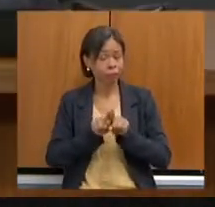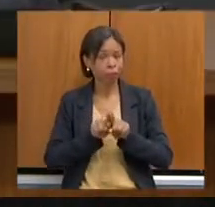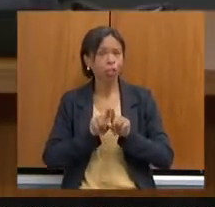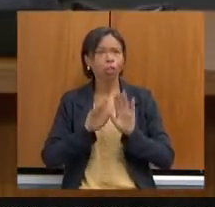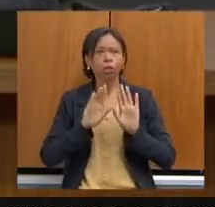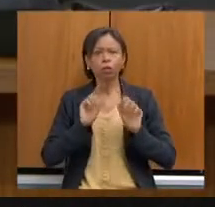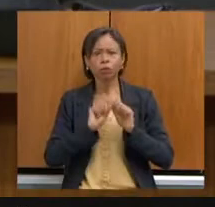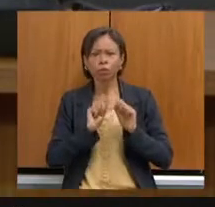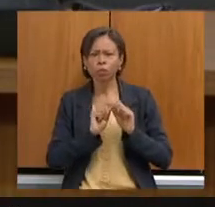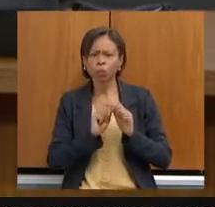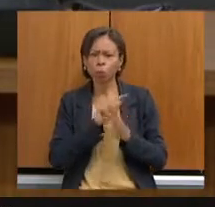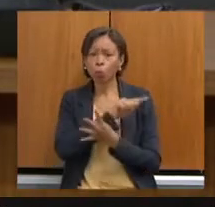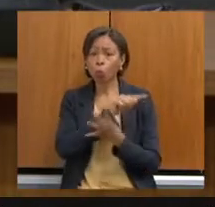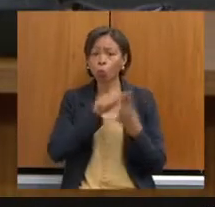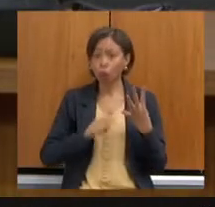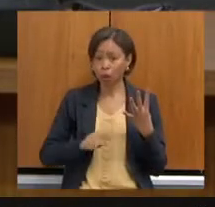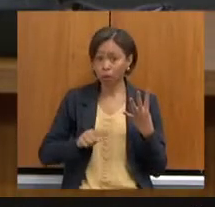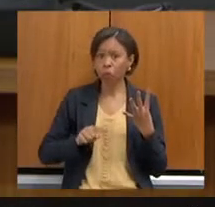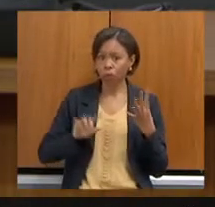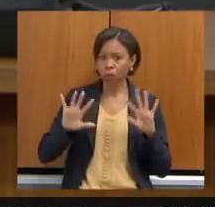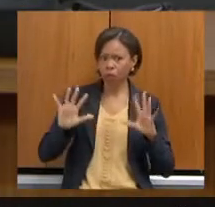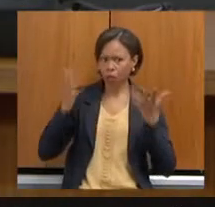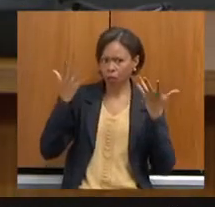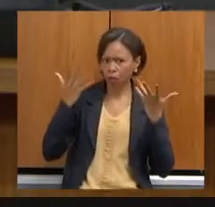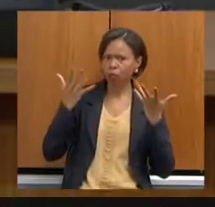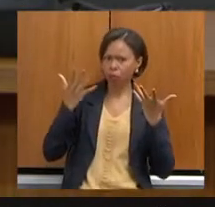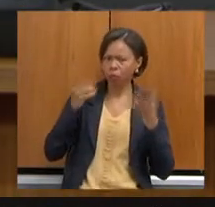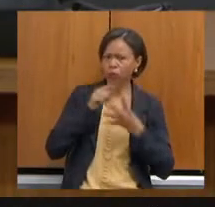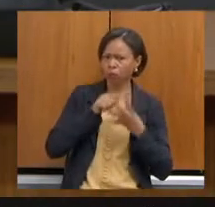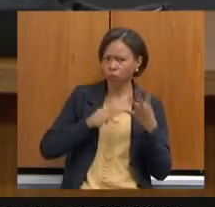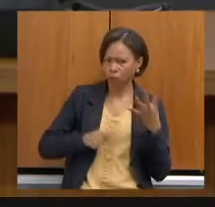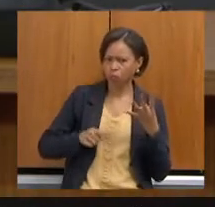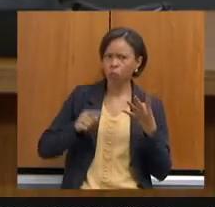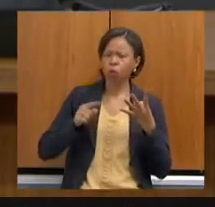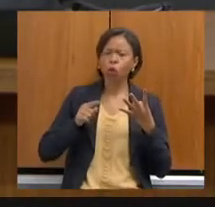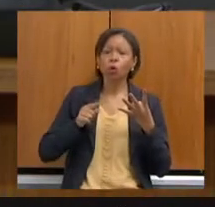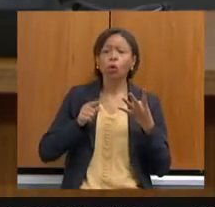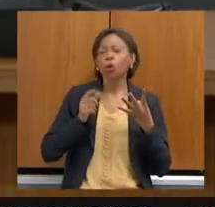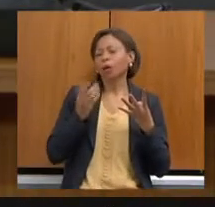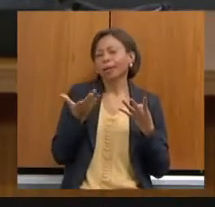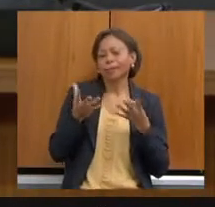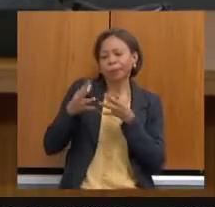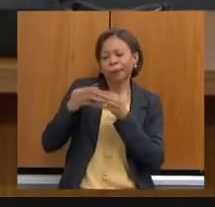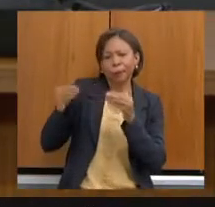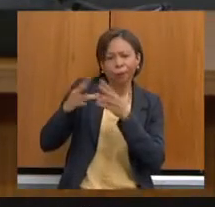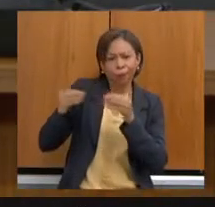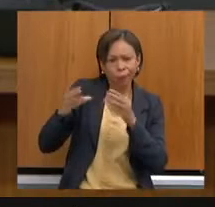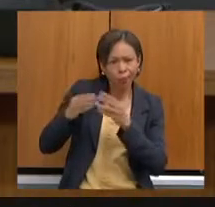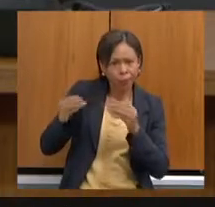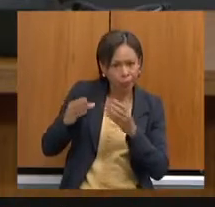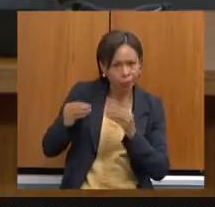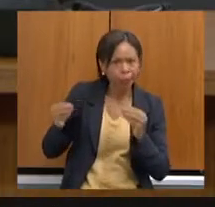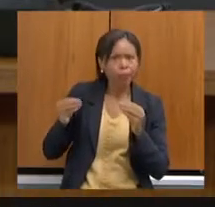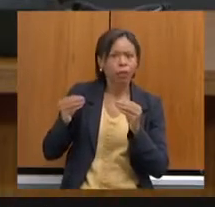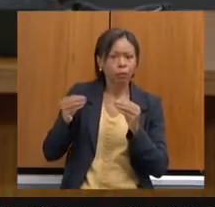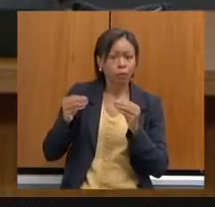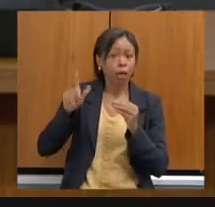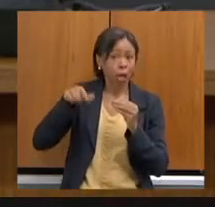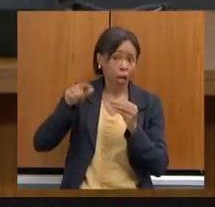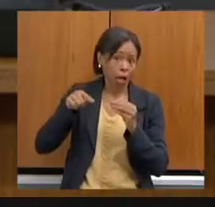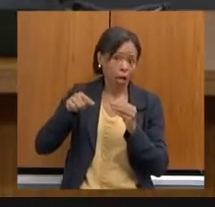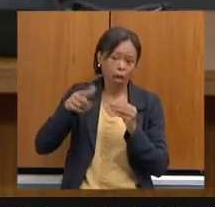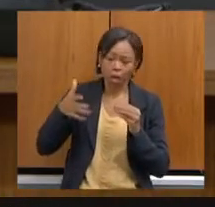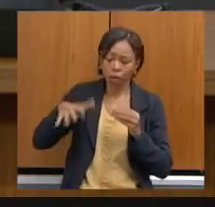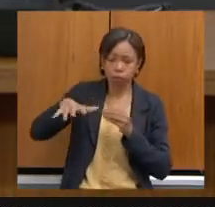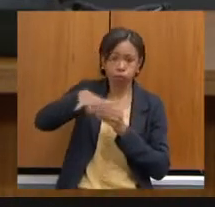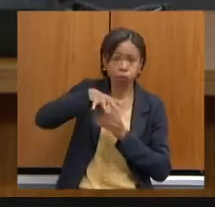couro outro quatro eventos com formas realizar com outras cadeias produtivas como algodão que é uma cultura que está